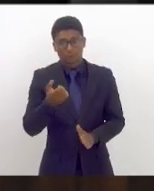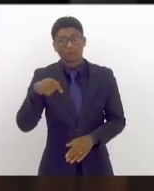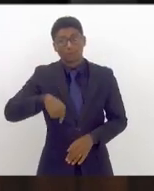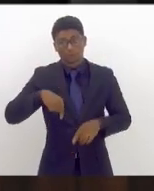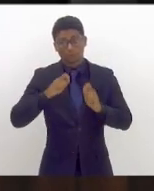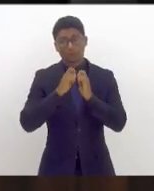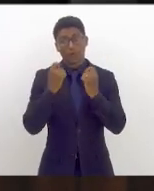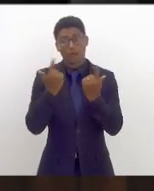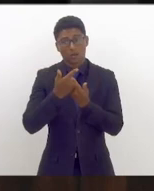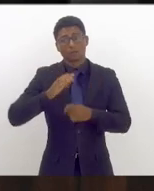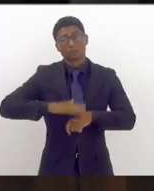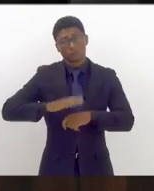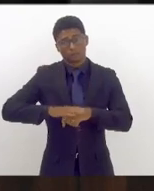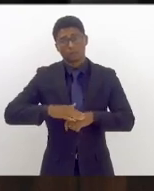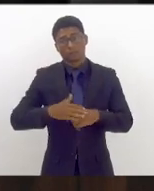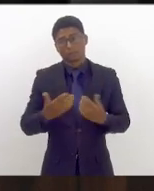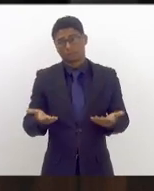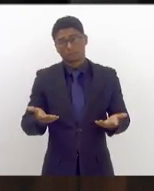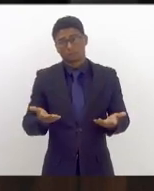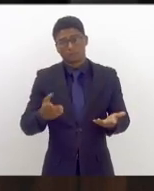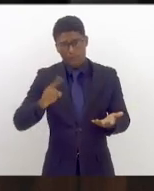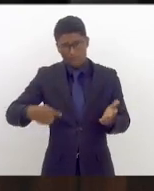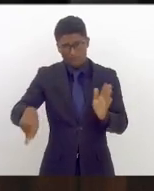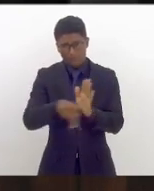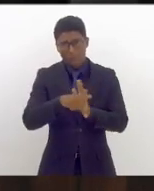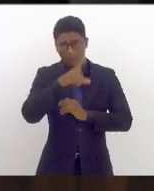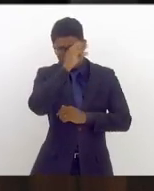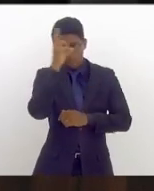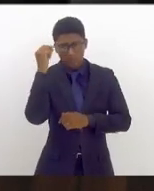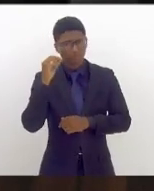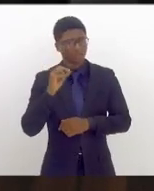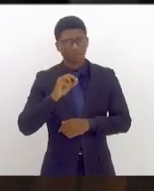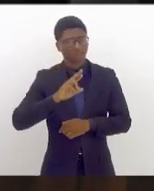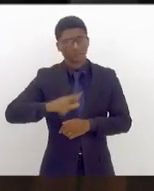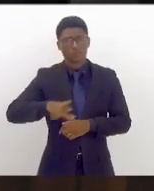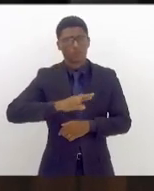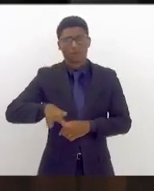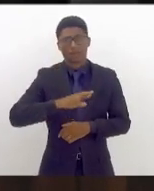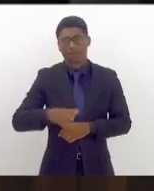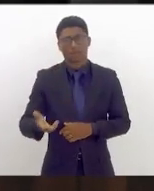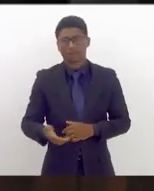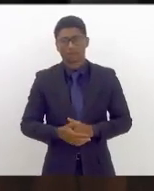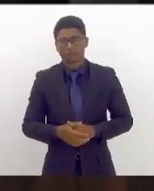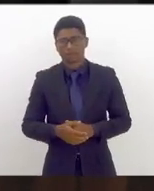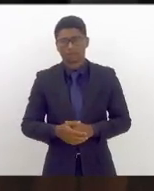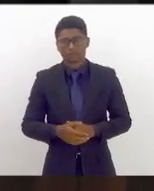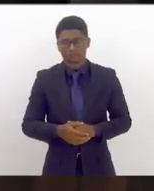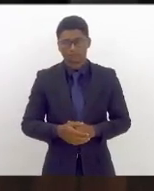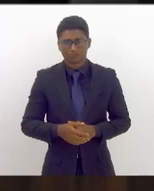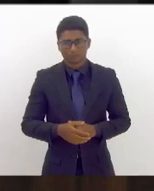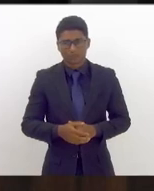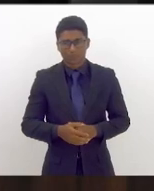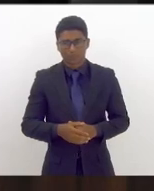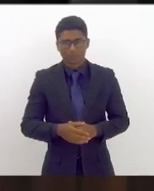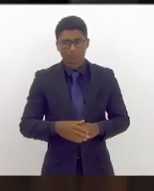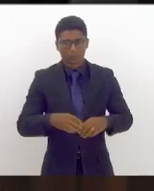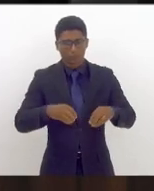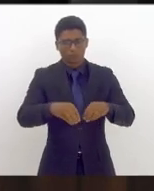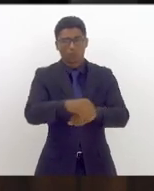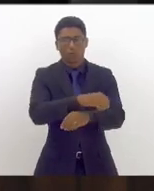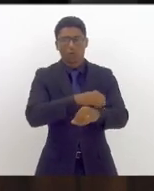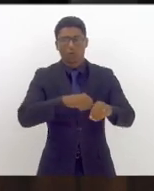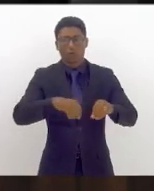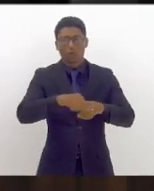casa também então não é uma pauta Municipal com todo respeito nós não estamos dizendo que destino vai dar o uso do solo do prédio